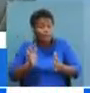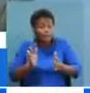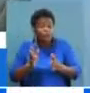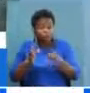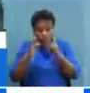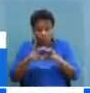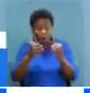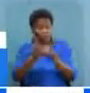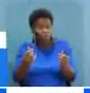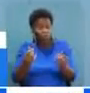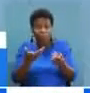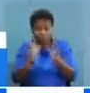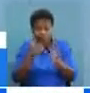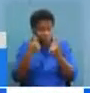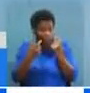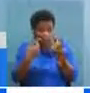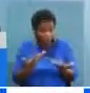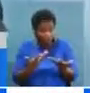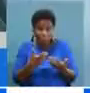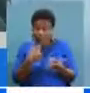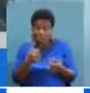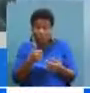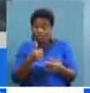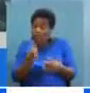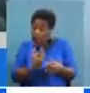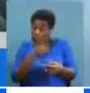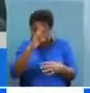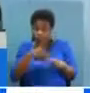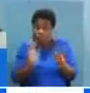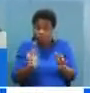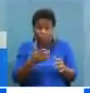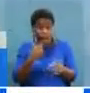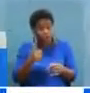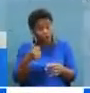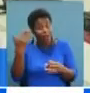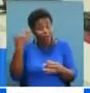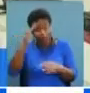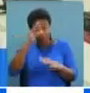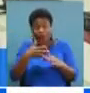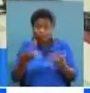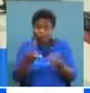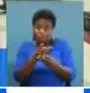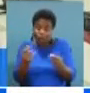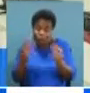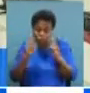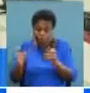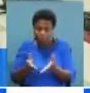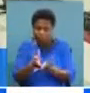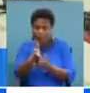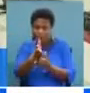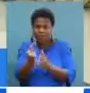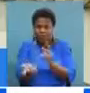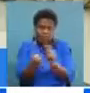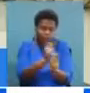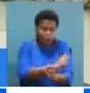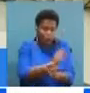pena chorar sobre o leite derramado. Aconteceu, não devia ter acontecido. Agora é nós criarmos aqui uma solução e vamos conseguir. Desviando o foco dos